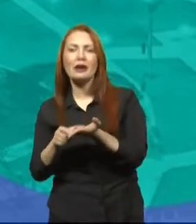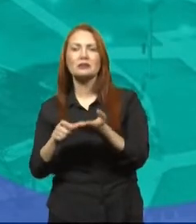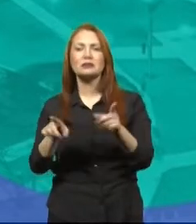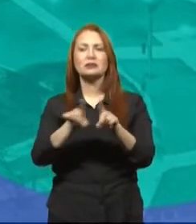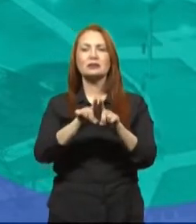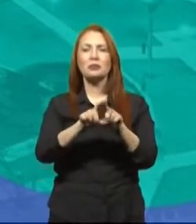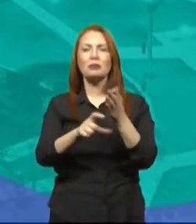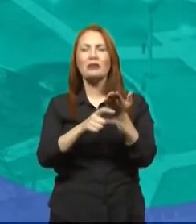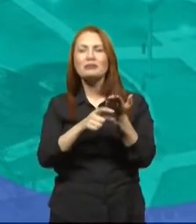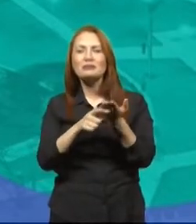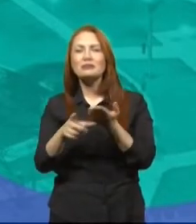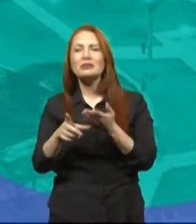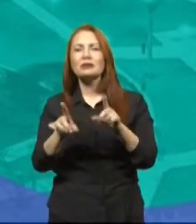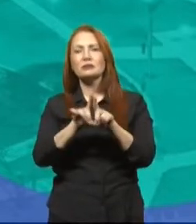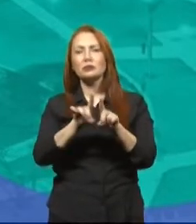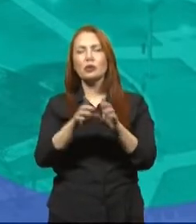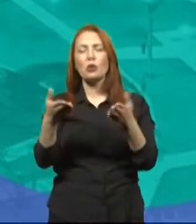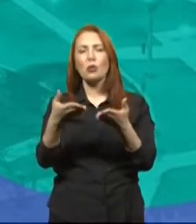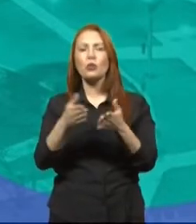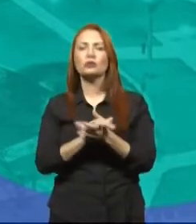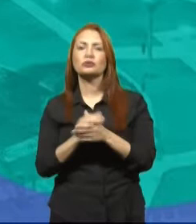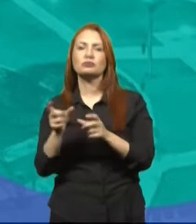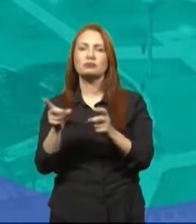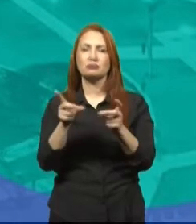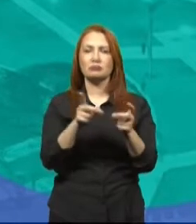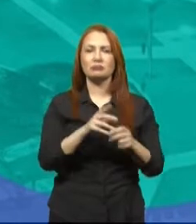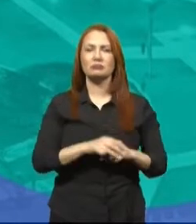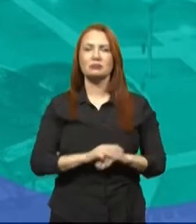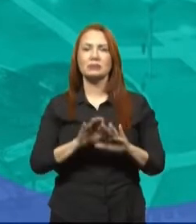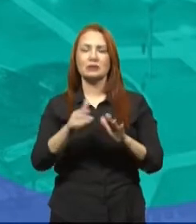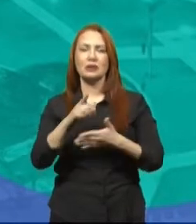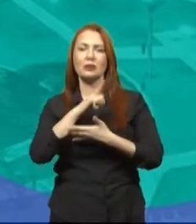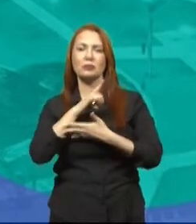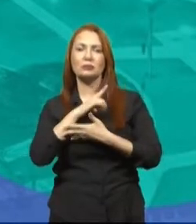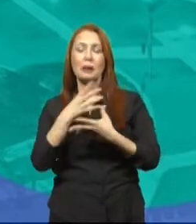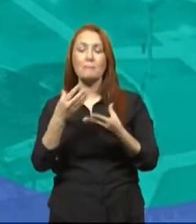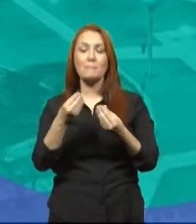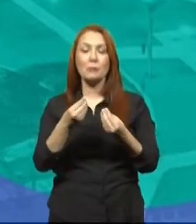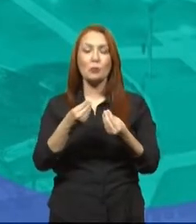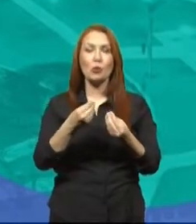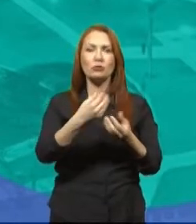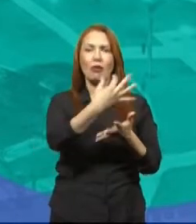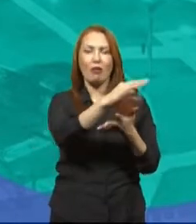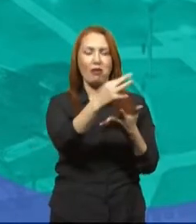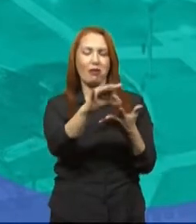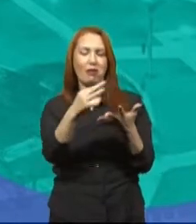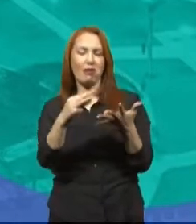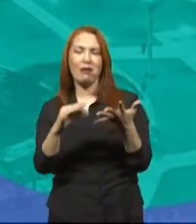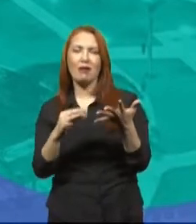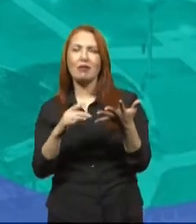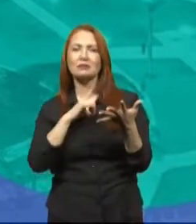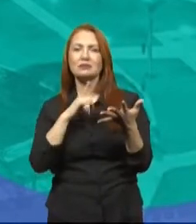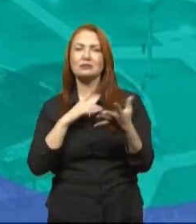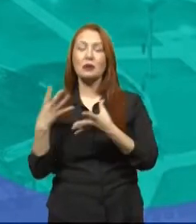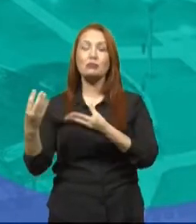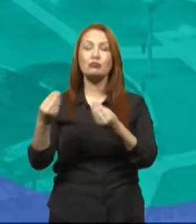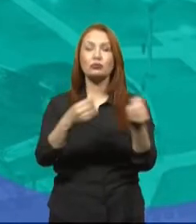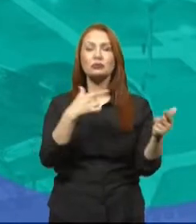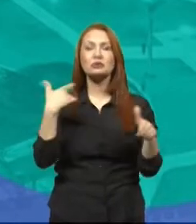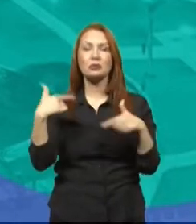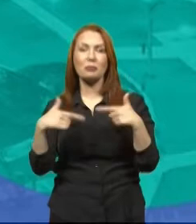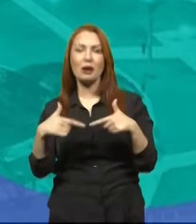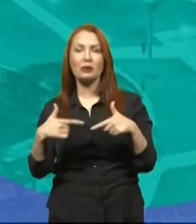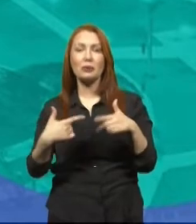diversas soluções que hoje eram vendidas. E a partir desse momento que você tem essa gama de possibilidades, você tem um universo gigante de novos serviços que antes nem